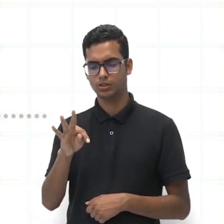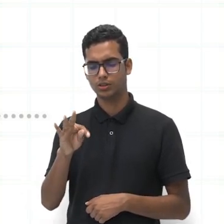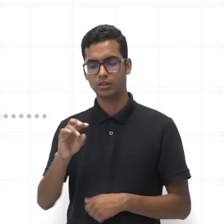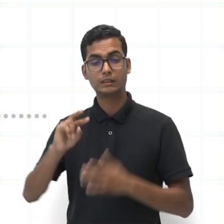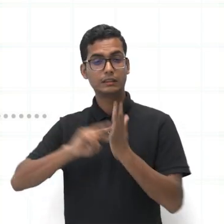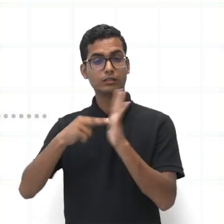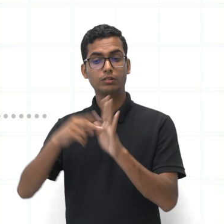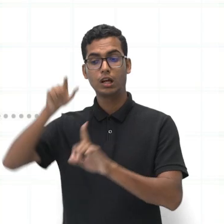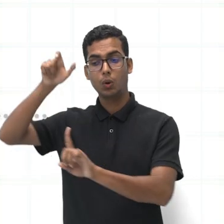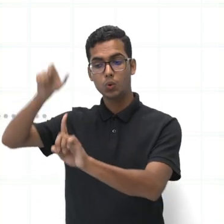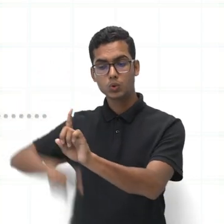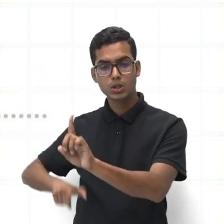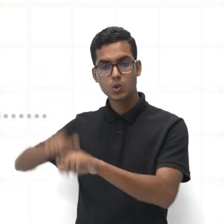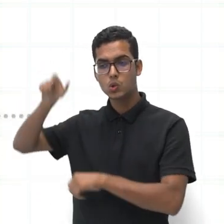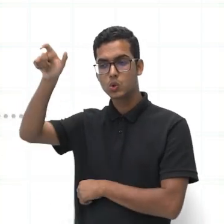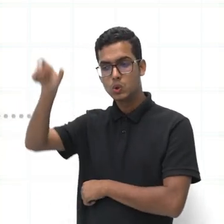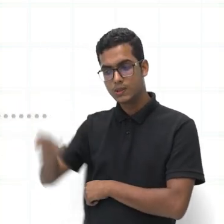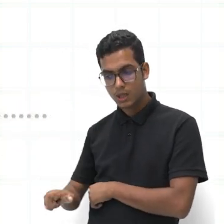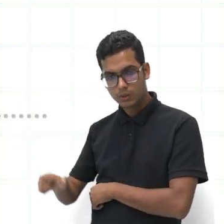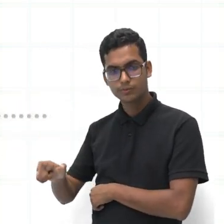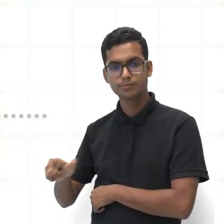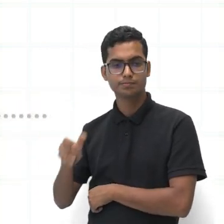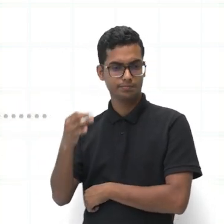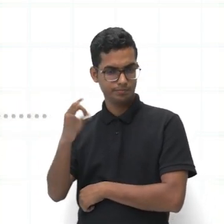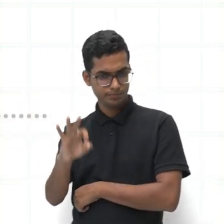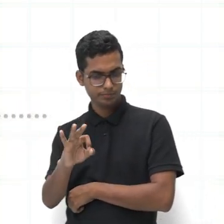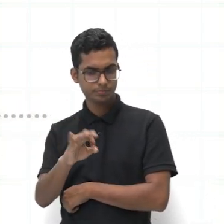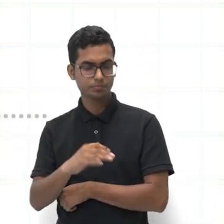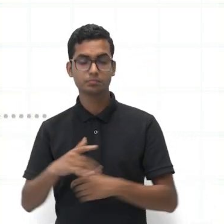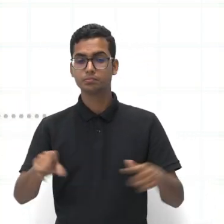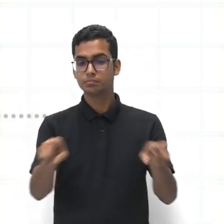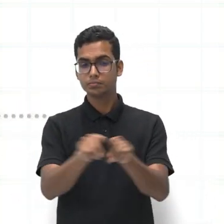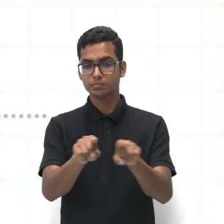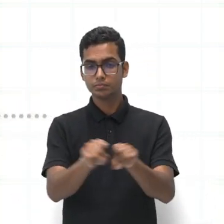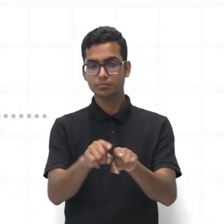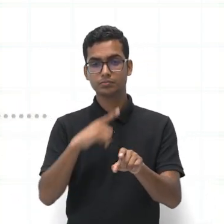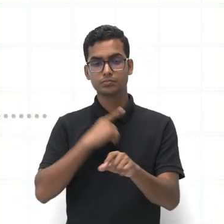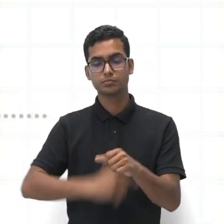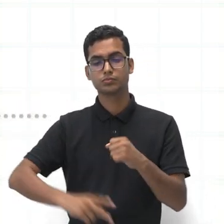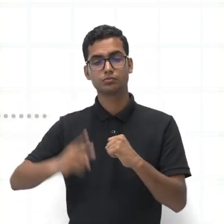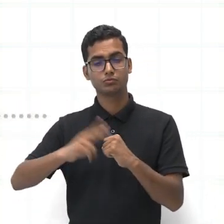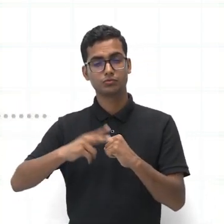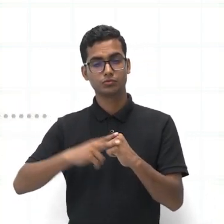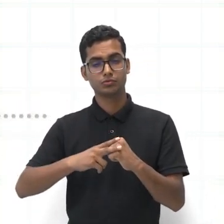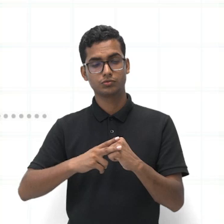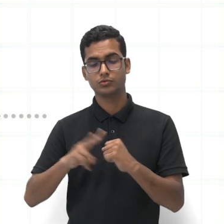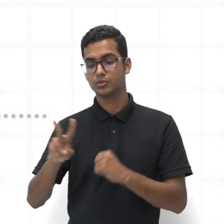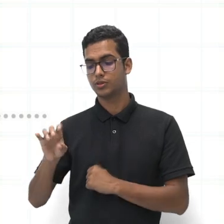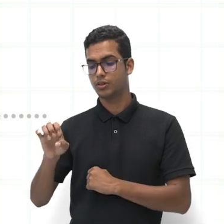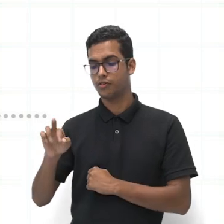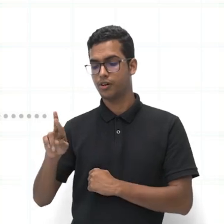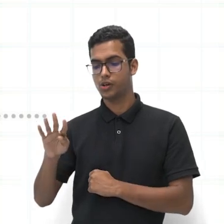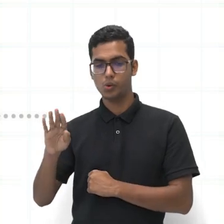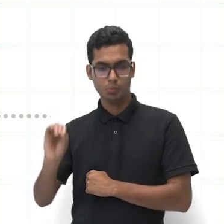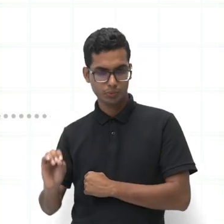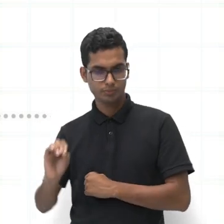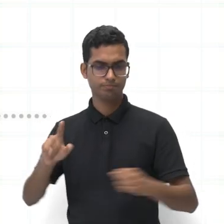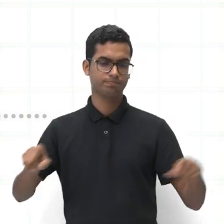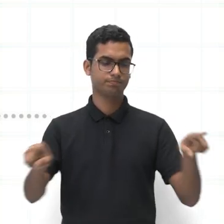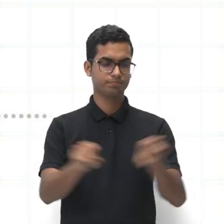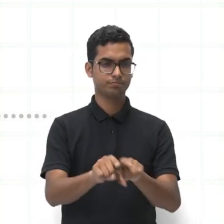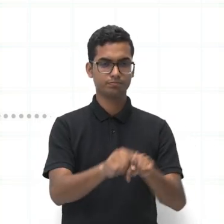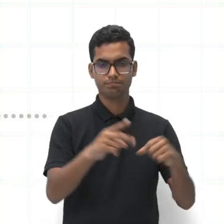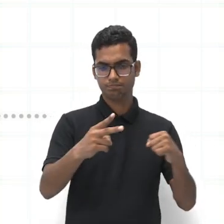sujeito. Vemos agora o verb. Verb é palavra cognata, assim como complement. Todas